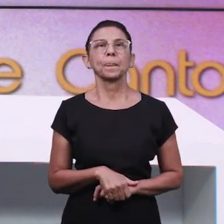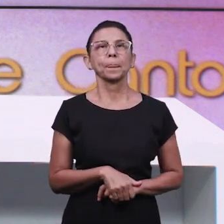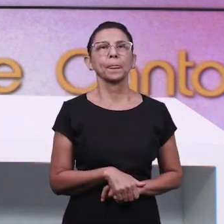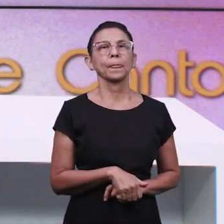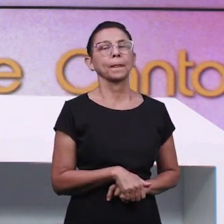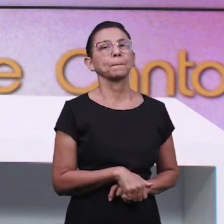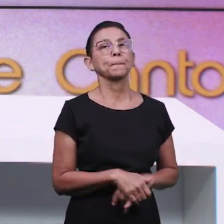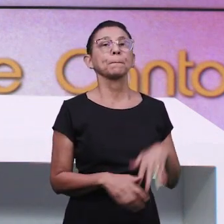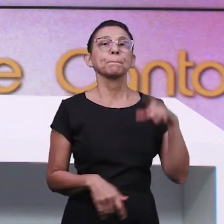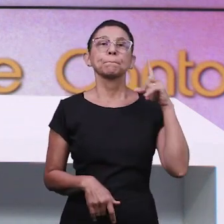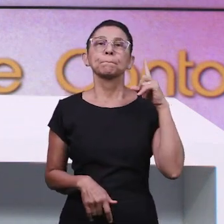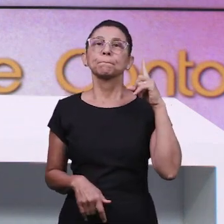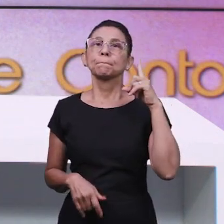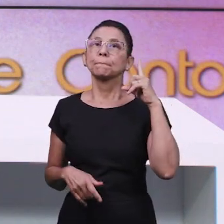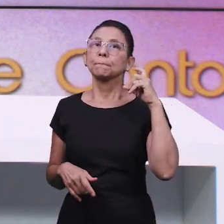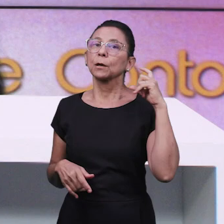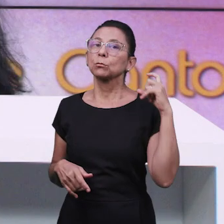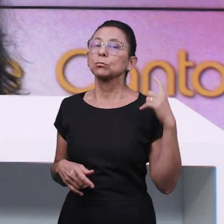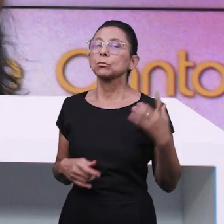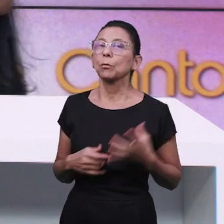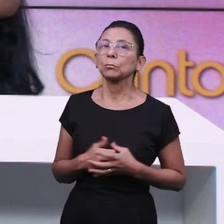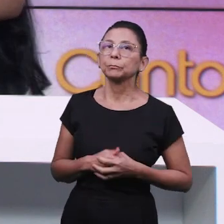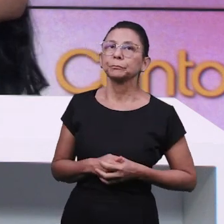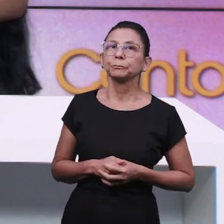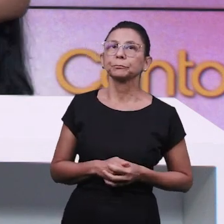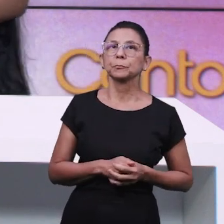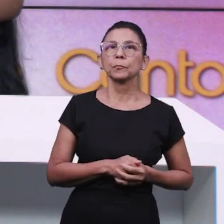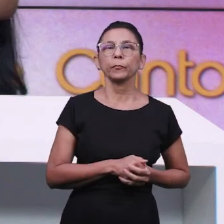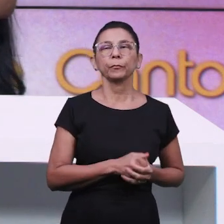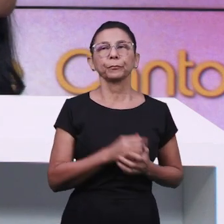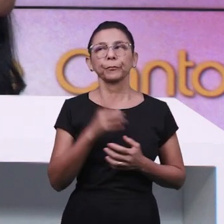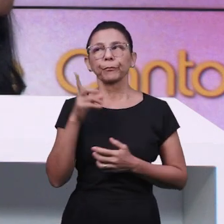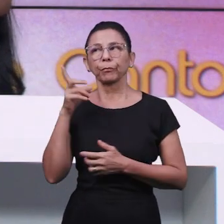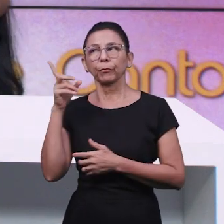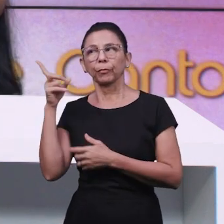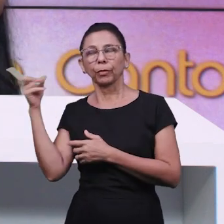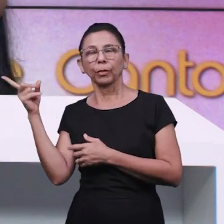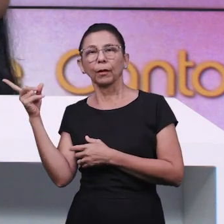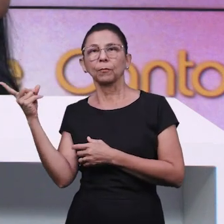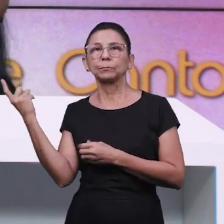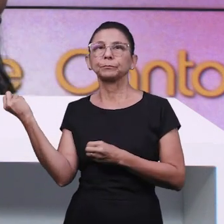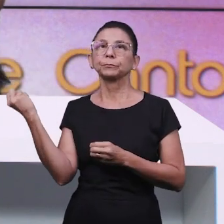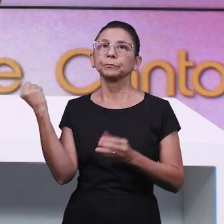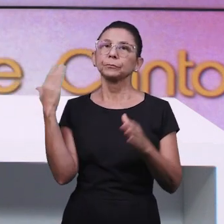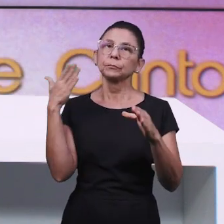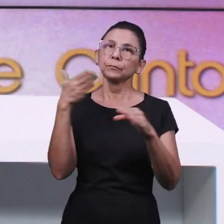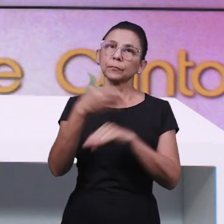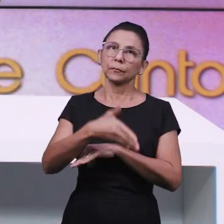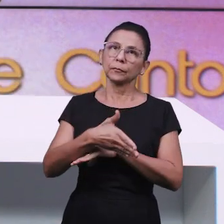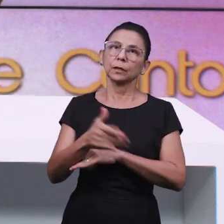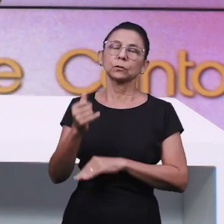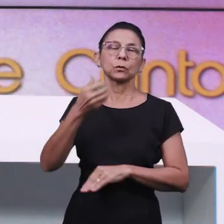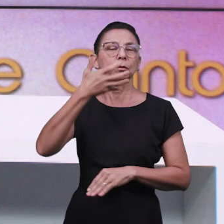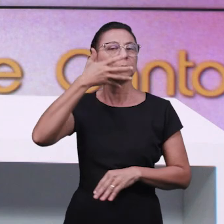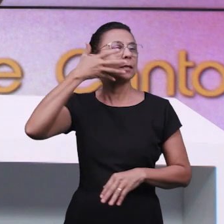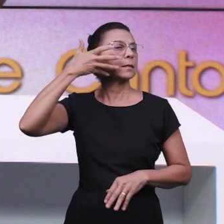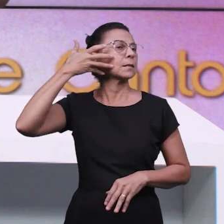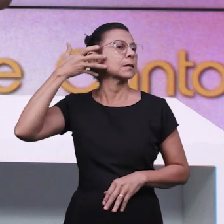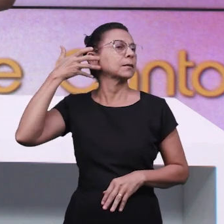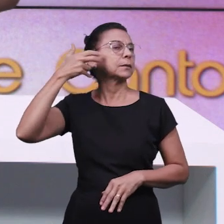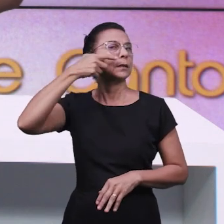O som que veio daqui ocupou esses lugares, esses espaços, as